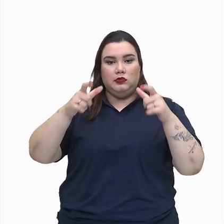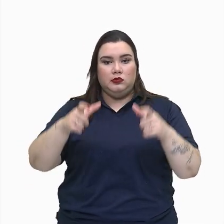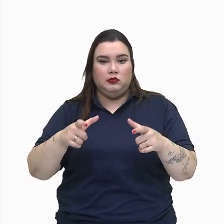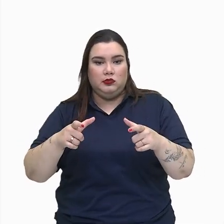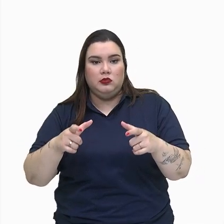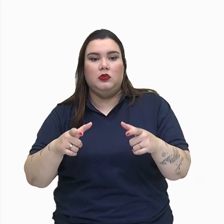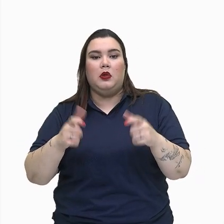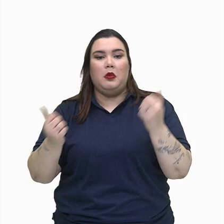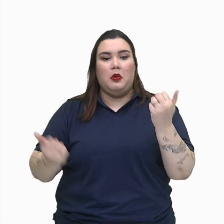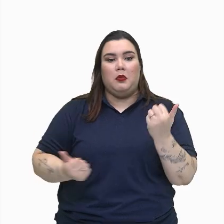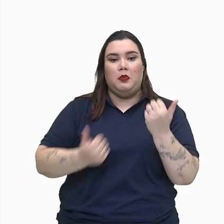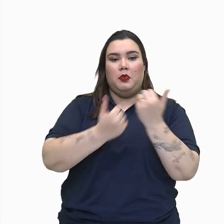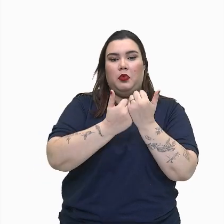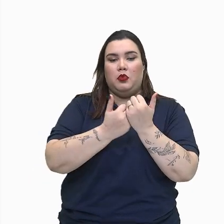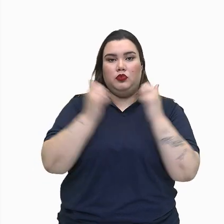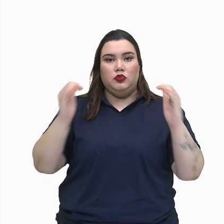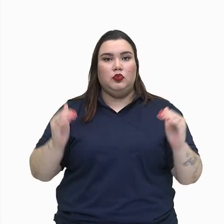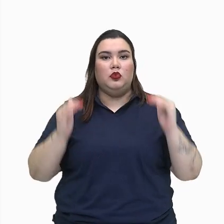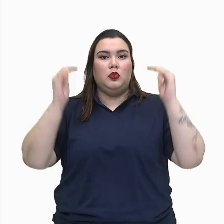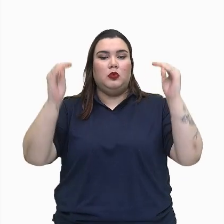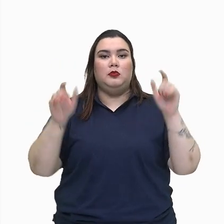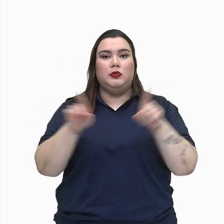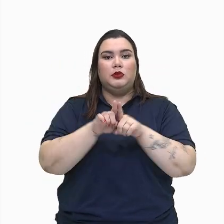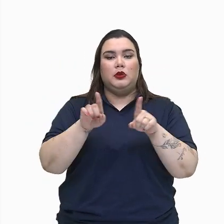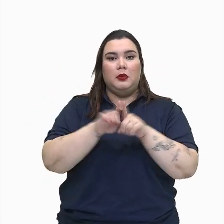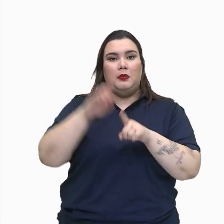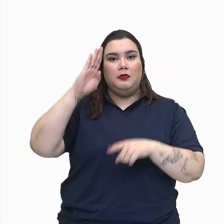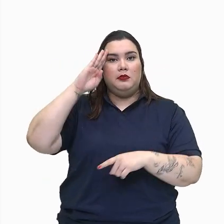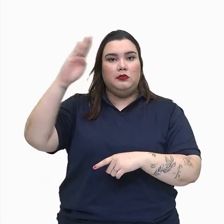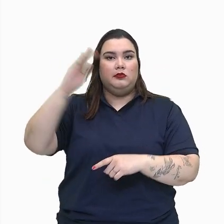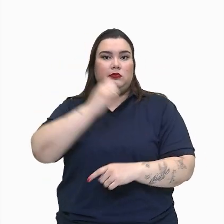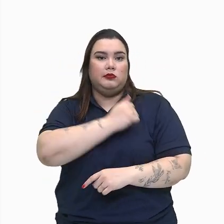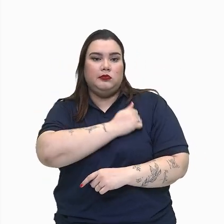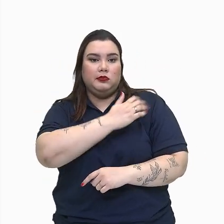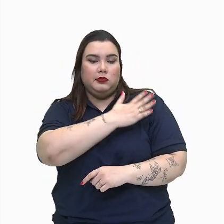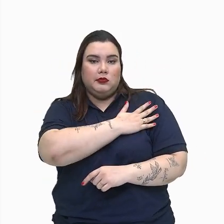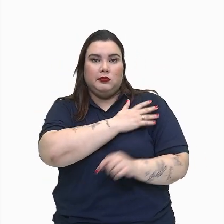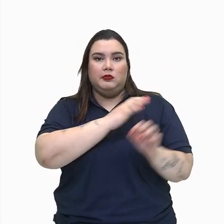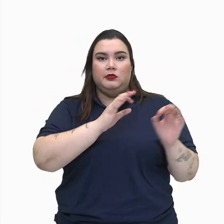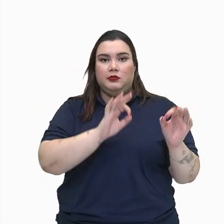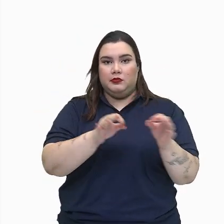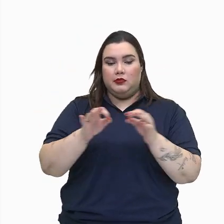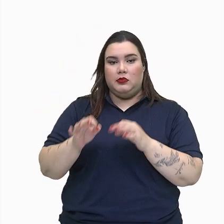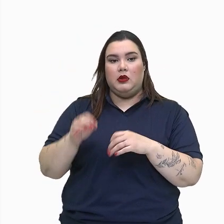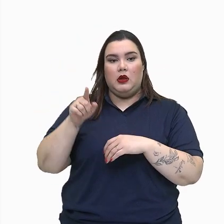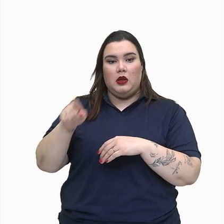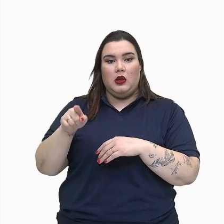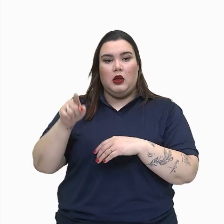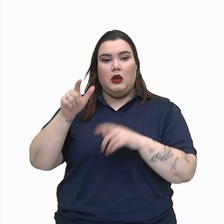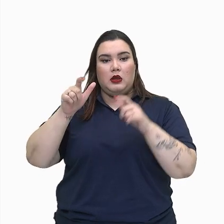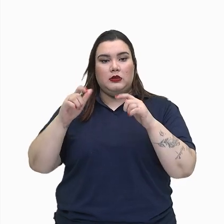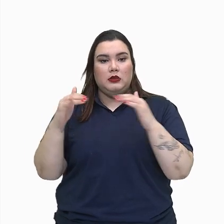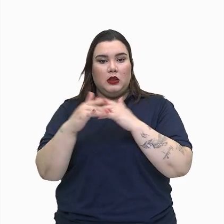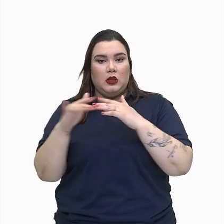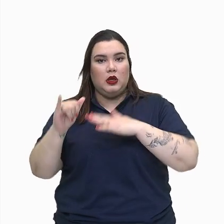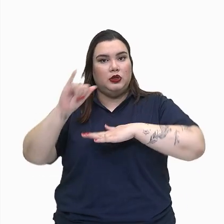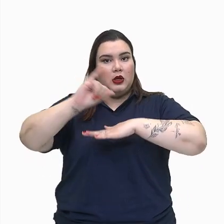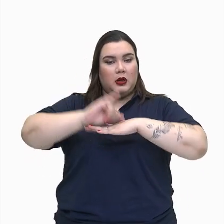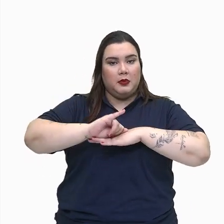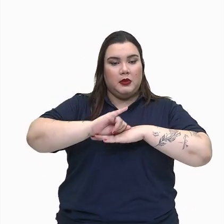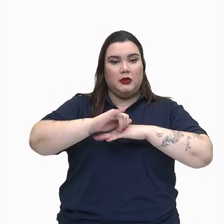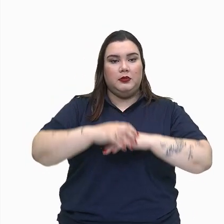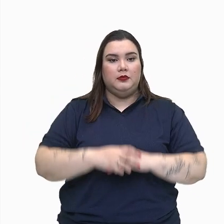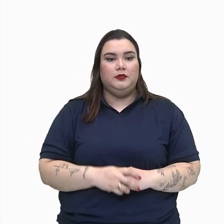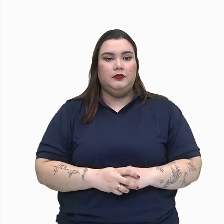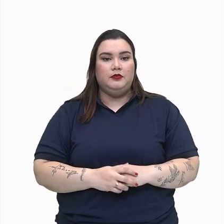Tenochtitlan, com o apoio de nobres e militares. Então, Tenochtitlan, né, era a capital do Império Azteca naquele momento.